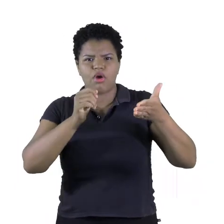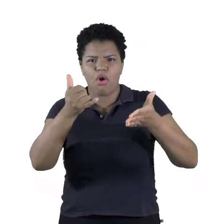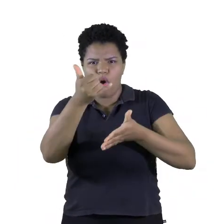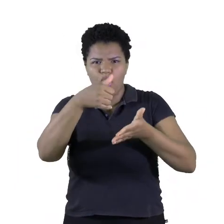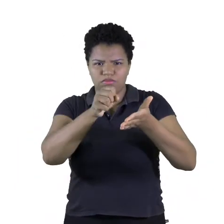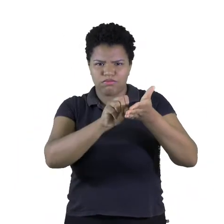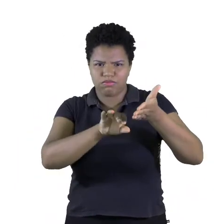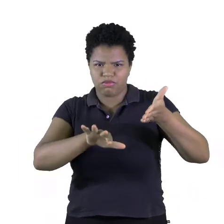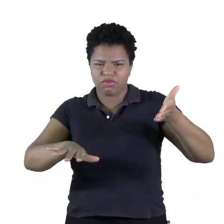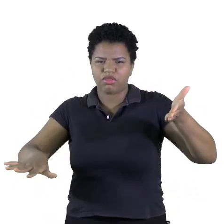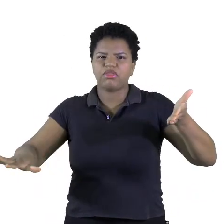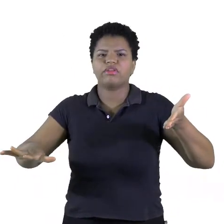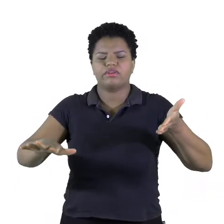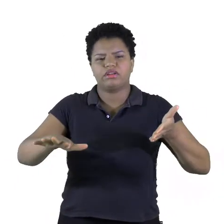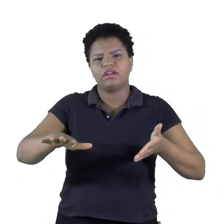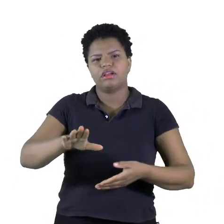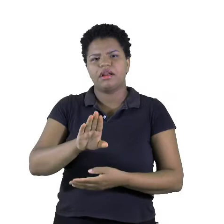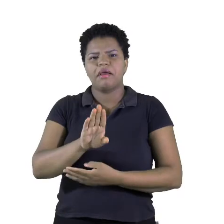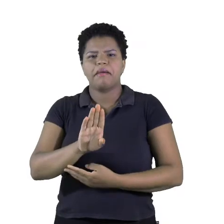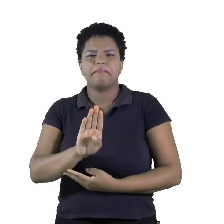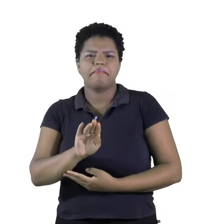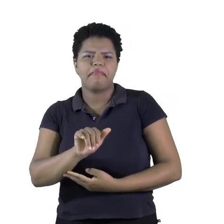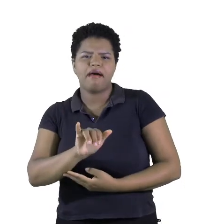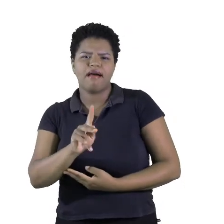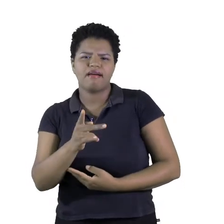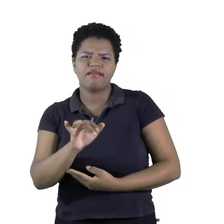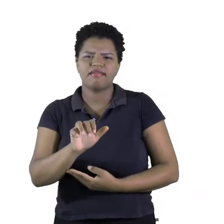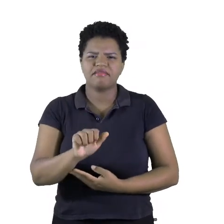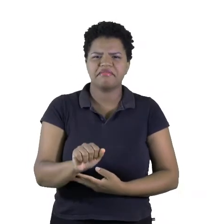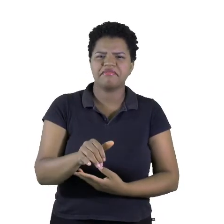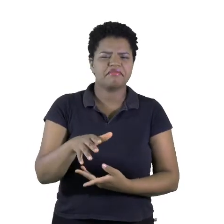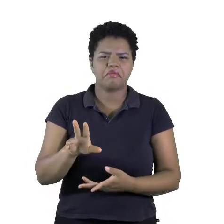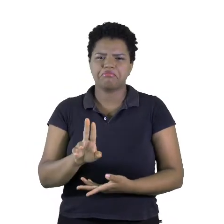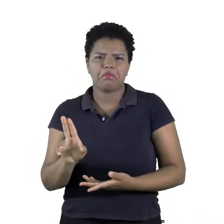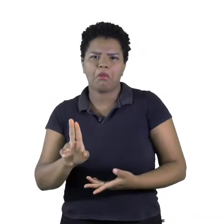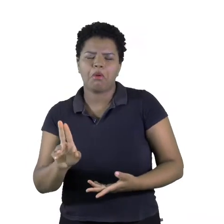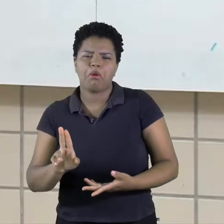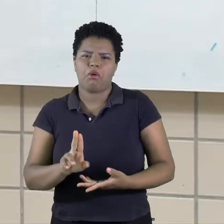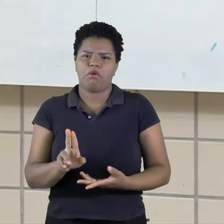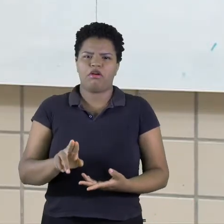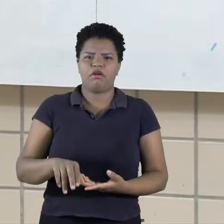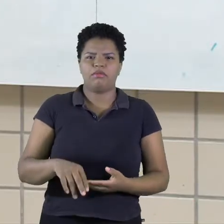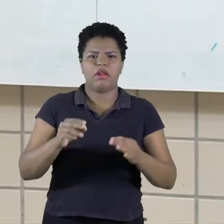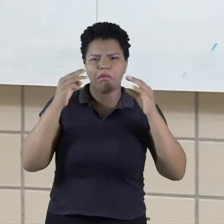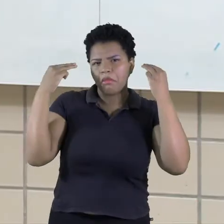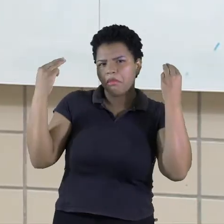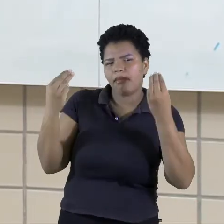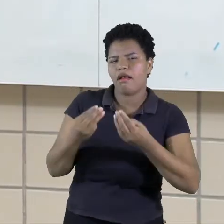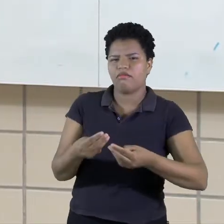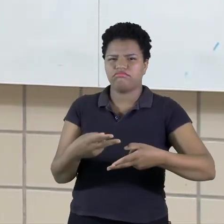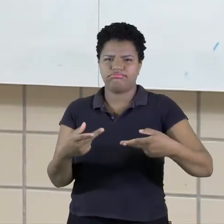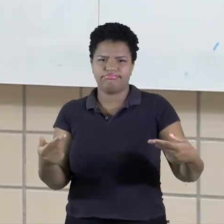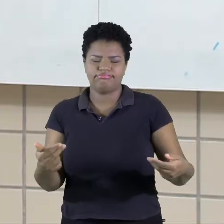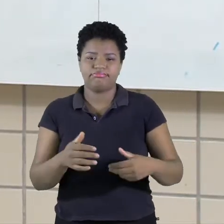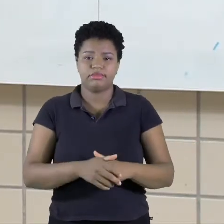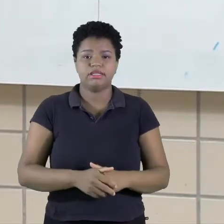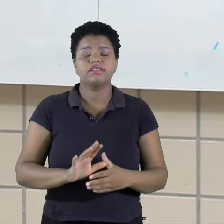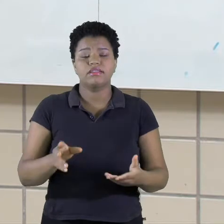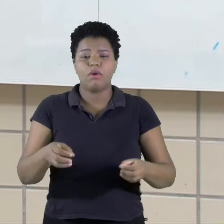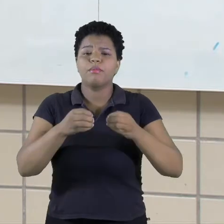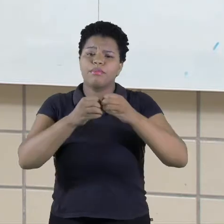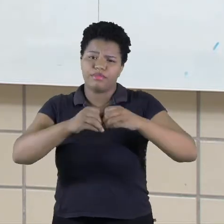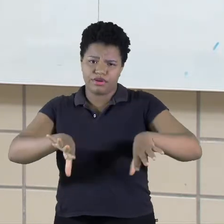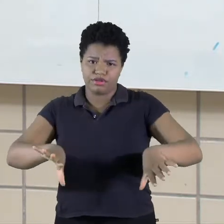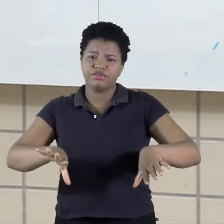tal. Isso tudo prejudica os animais, prejudica a fauna e a flora também. E nós, os seres vivos, os seres humanos.